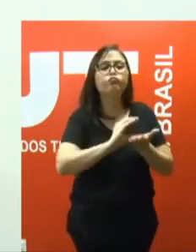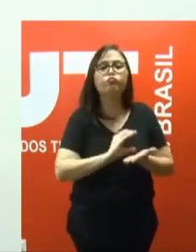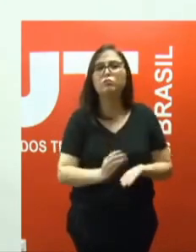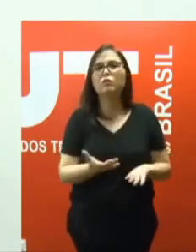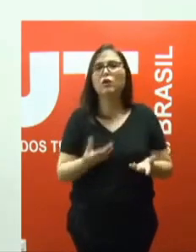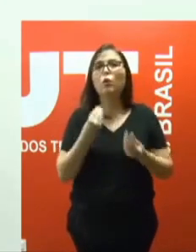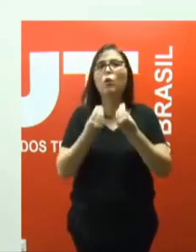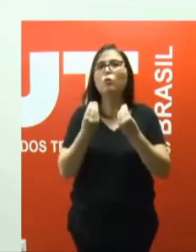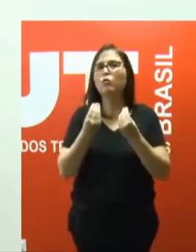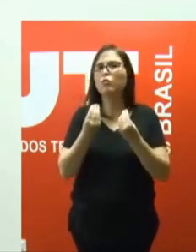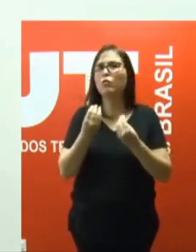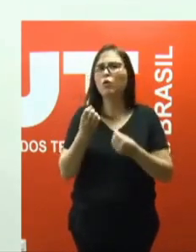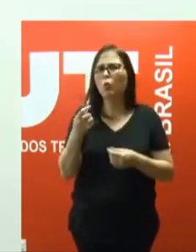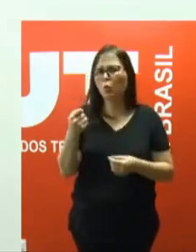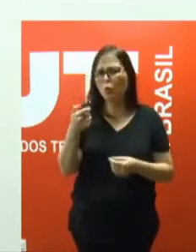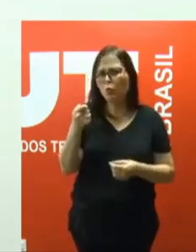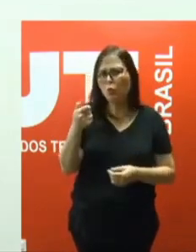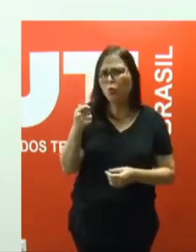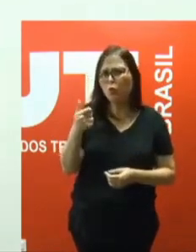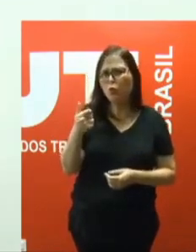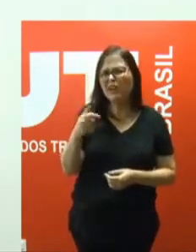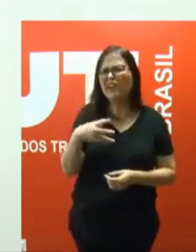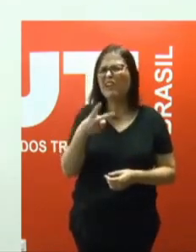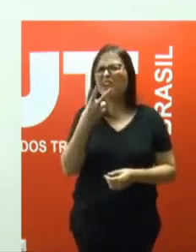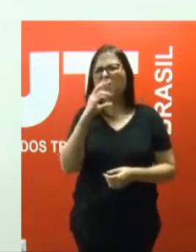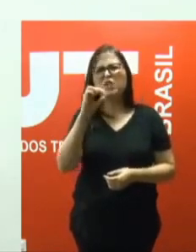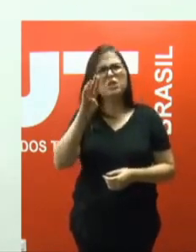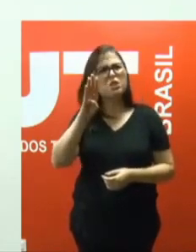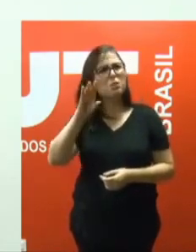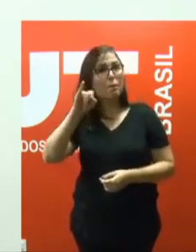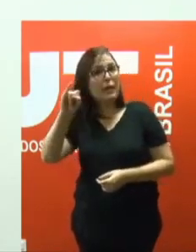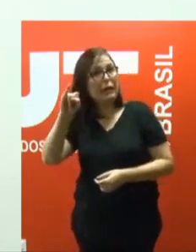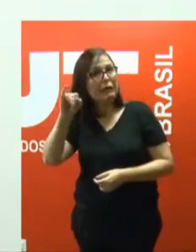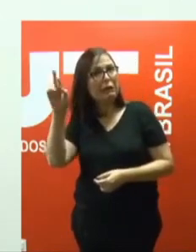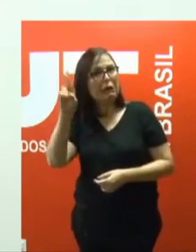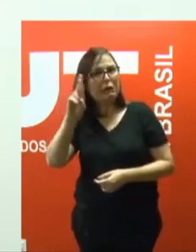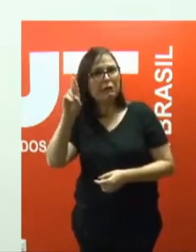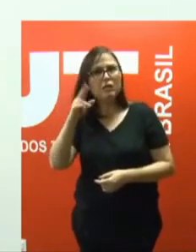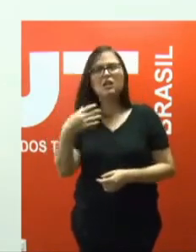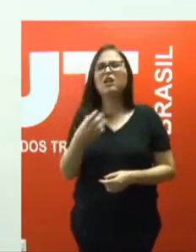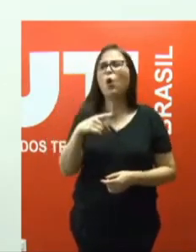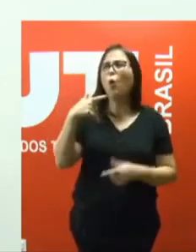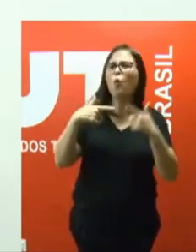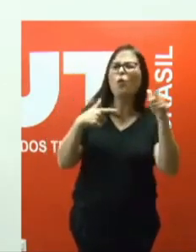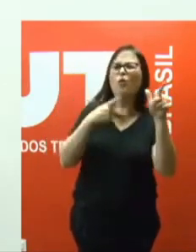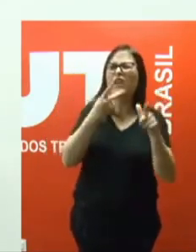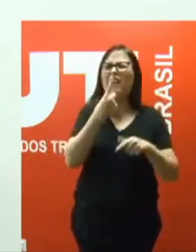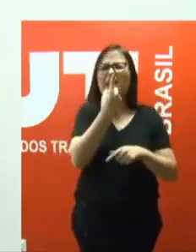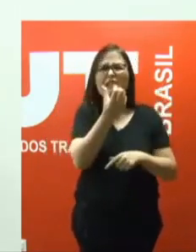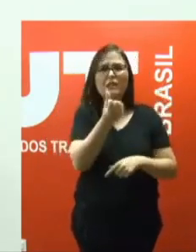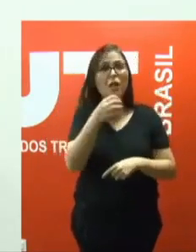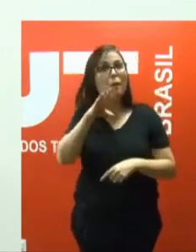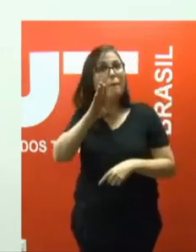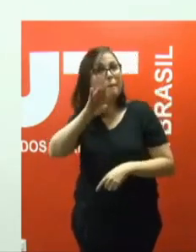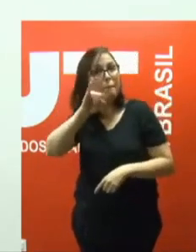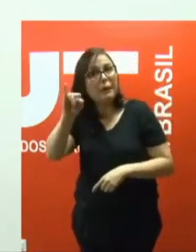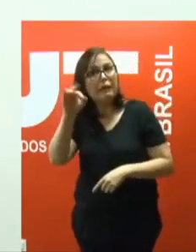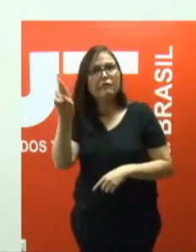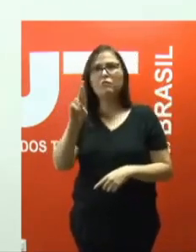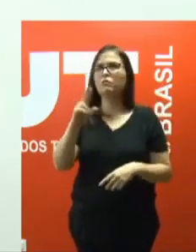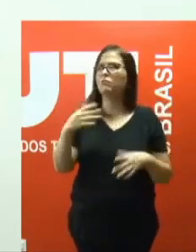E não é pouca coisa, não. Uns dizem que são 20 bilhões de reais, outros dizem que são 16 bilhões de reais. O dado